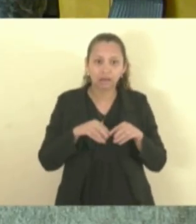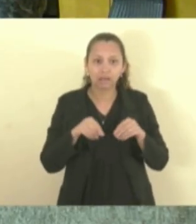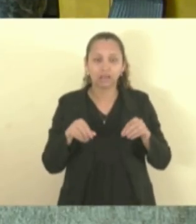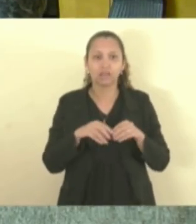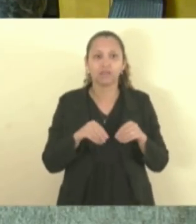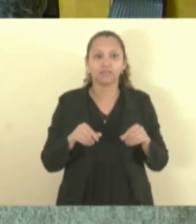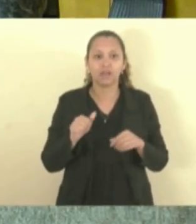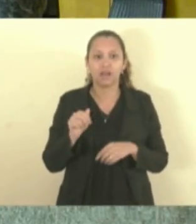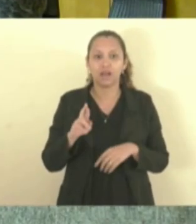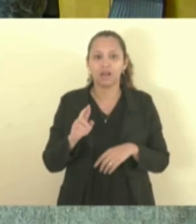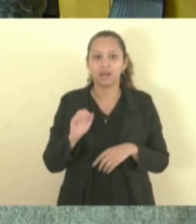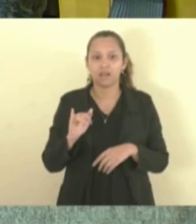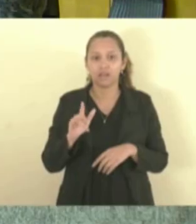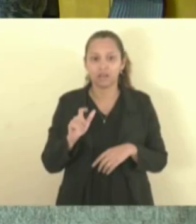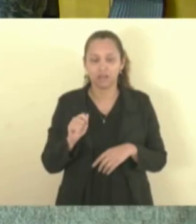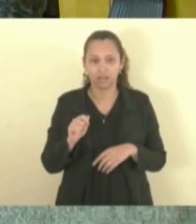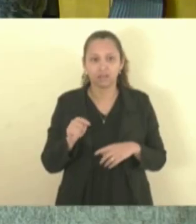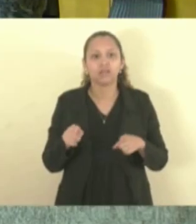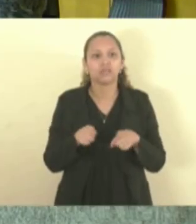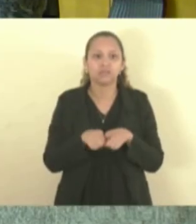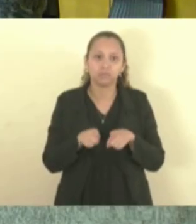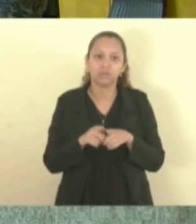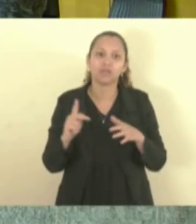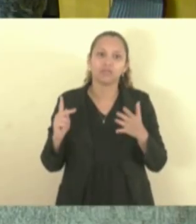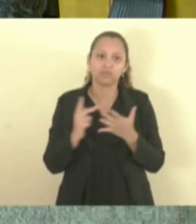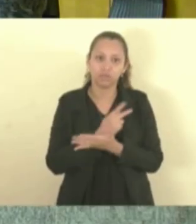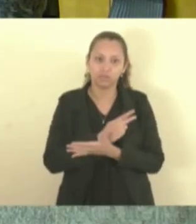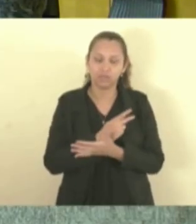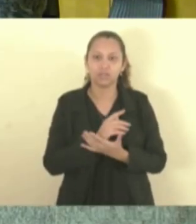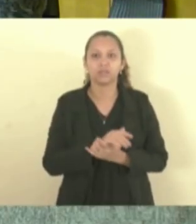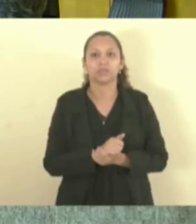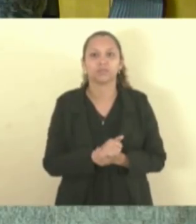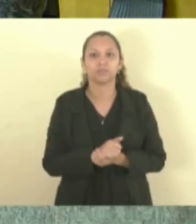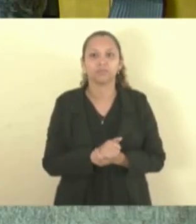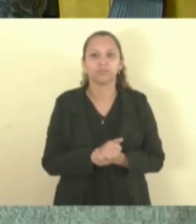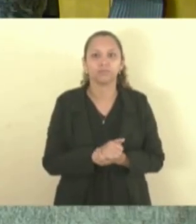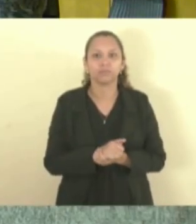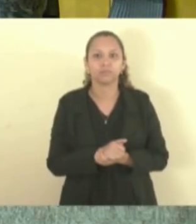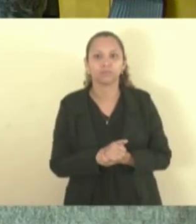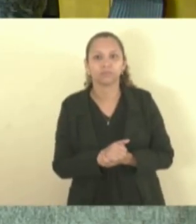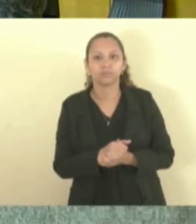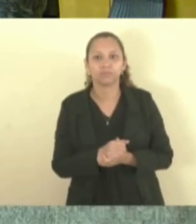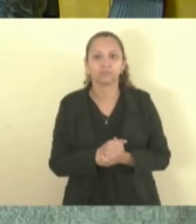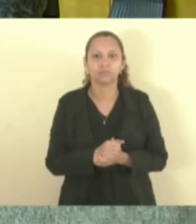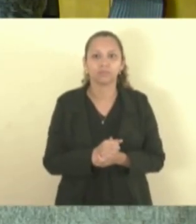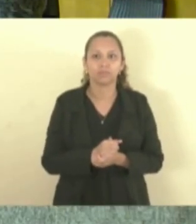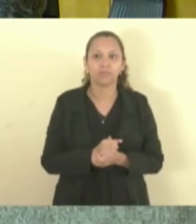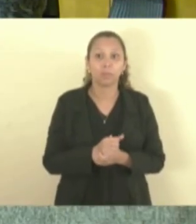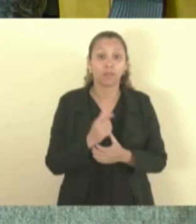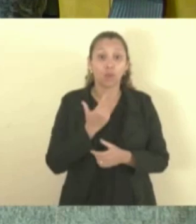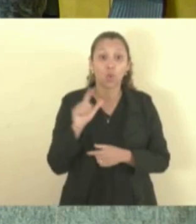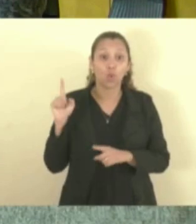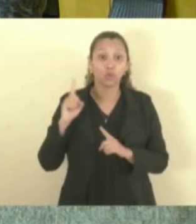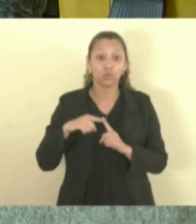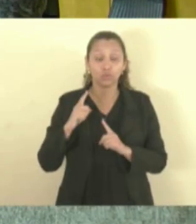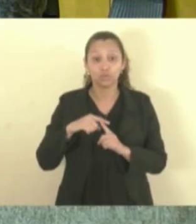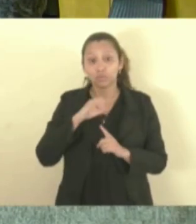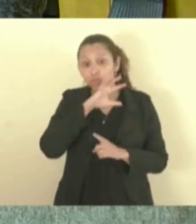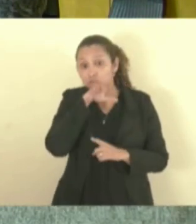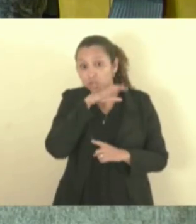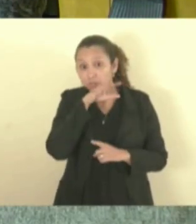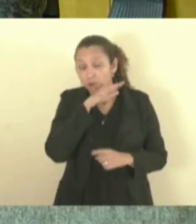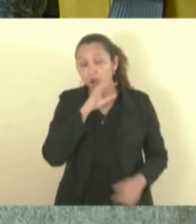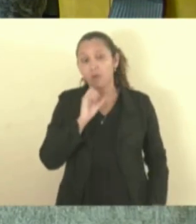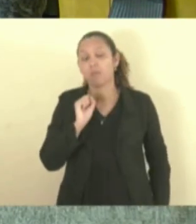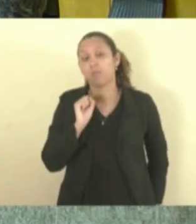IEMA tem tentado coibir esse tipo de situação. A introdução de espécies exóticas, acidental ou